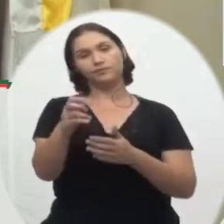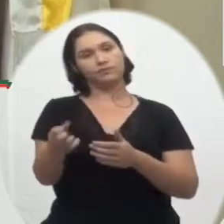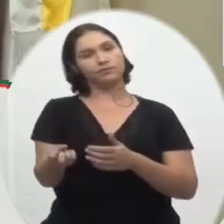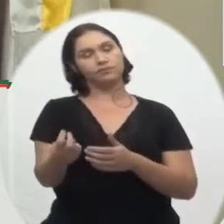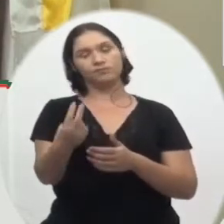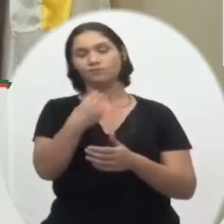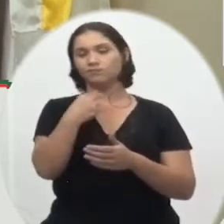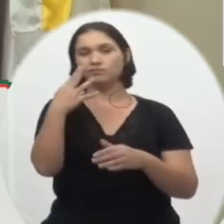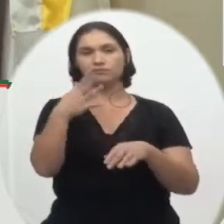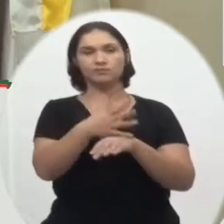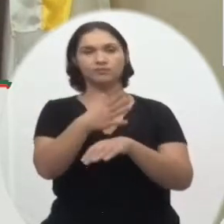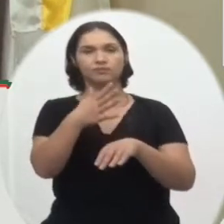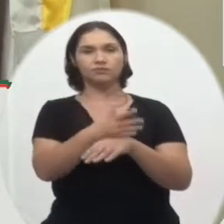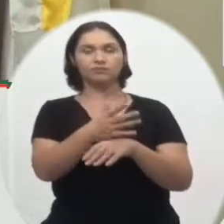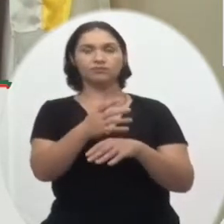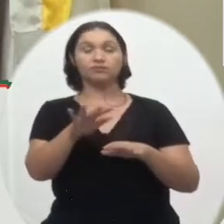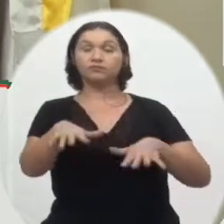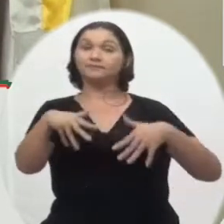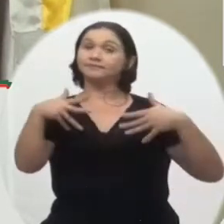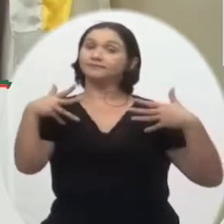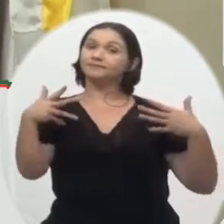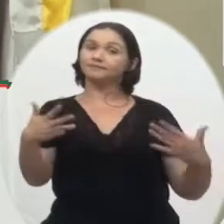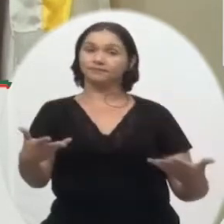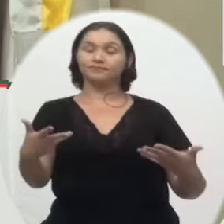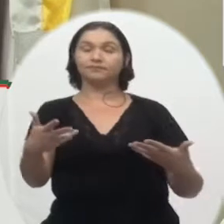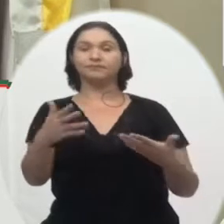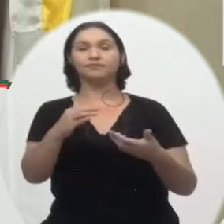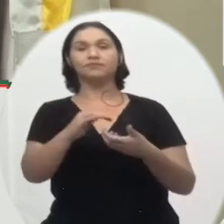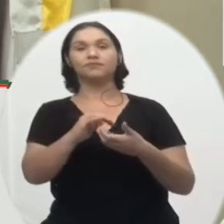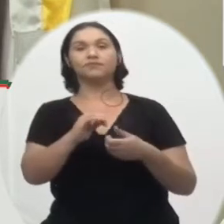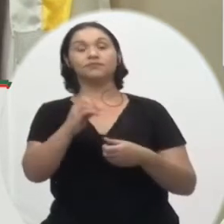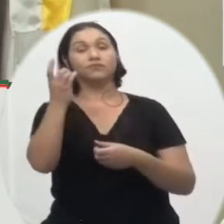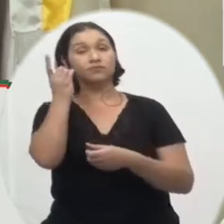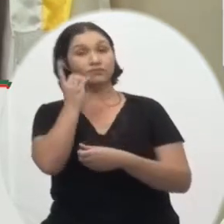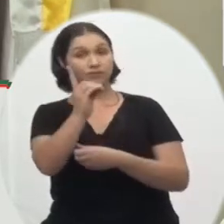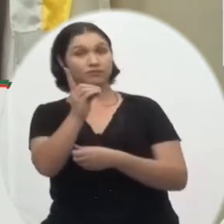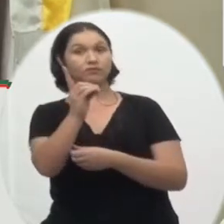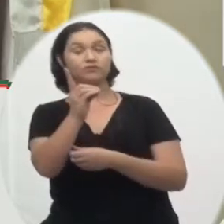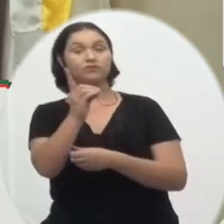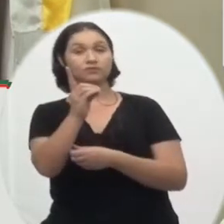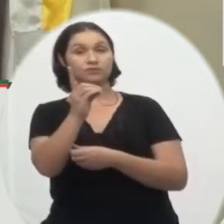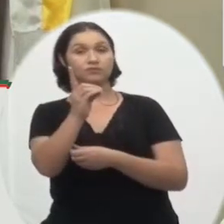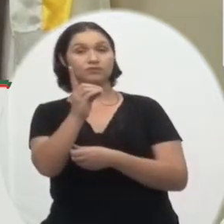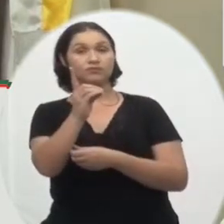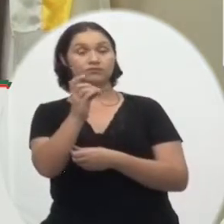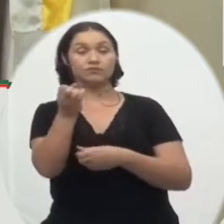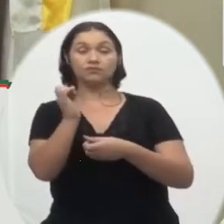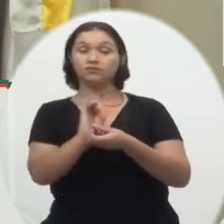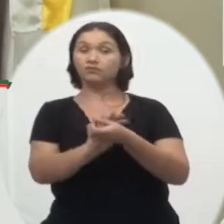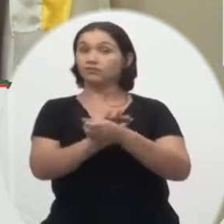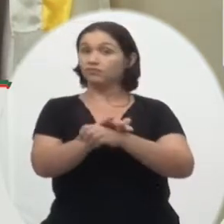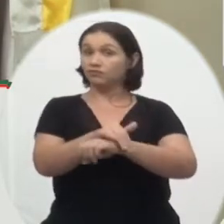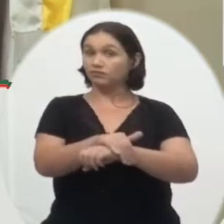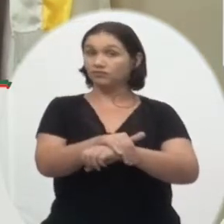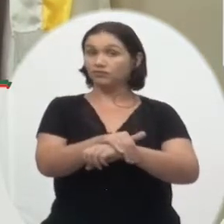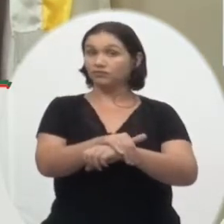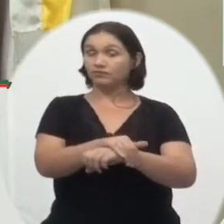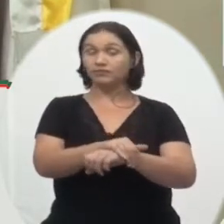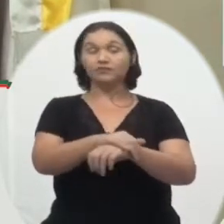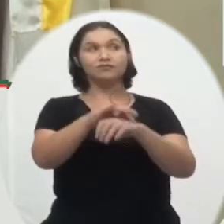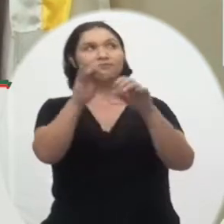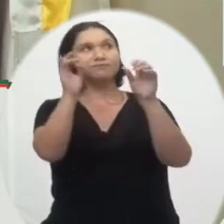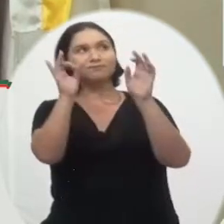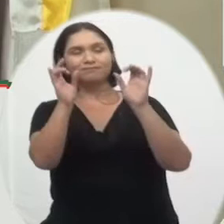alguns problemas ali já. Mas, enfim, foi um dia muito, uma noite muito gratificante para a instituição